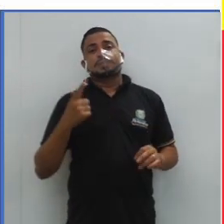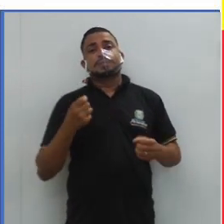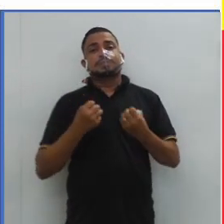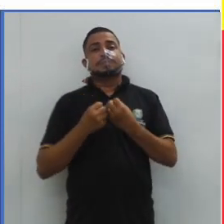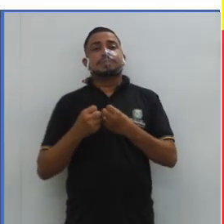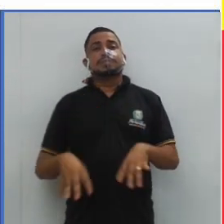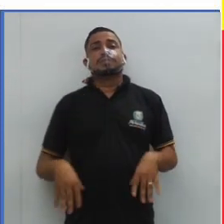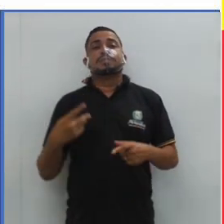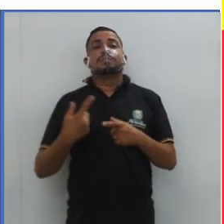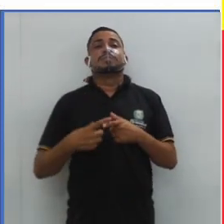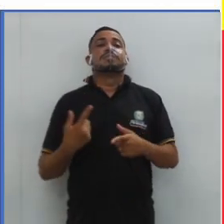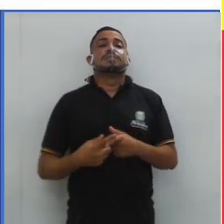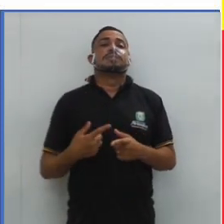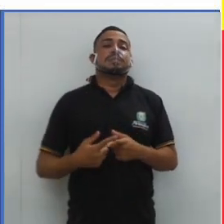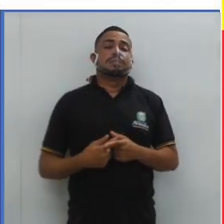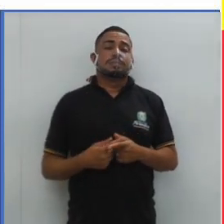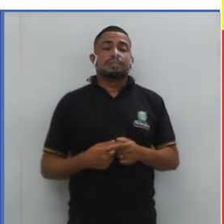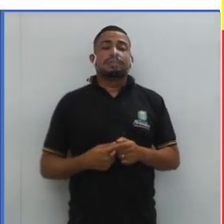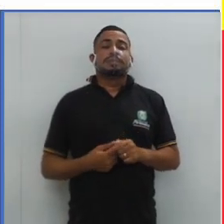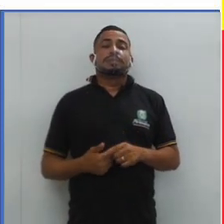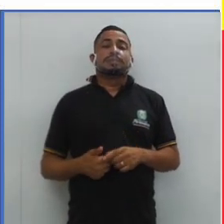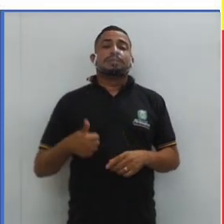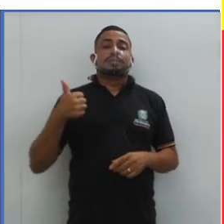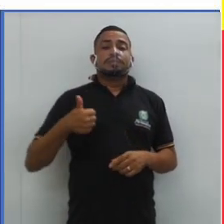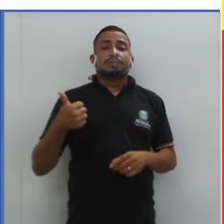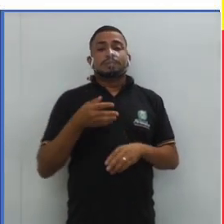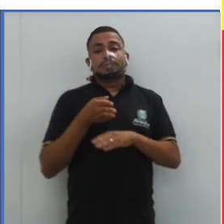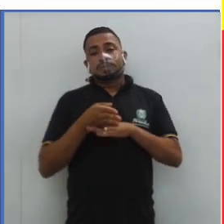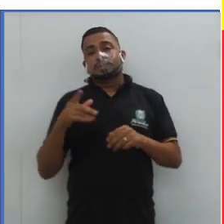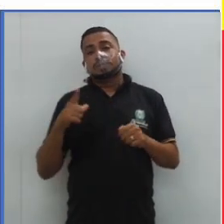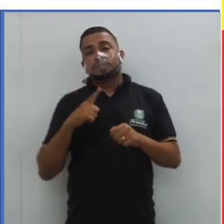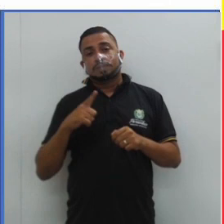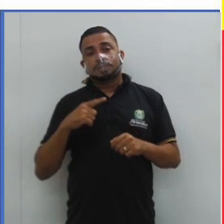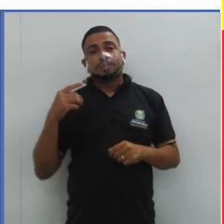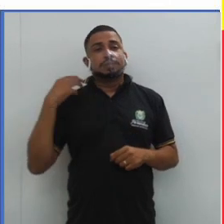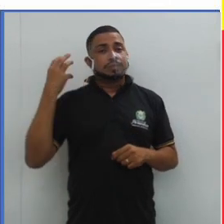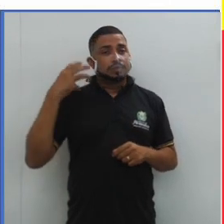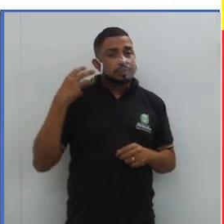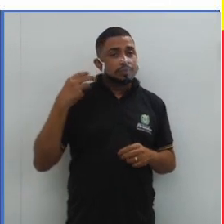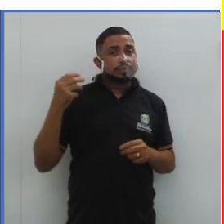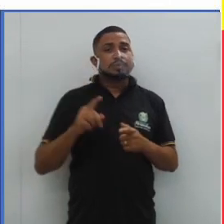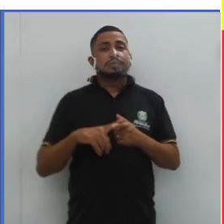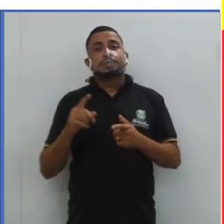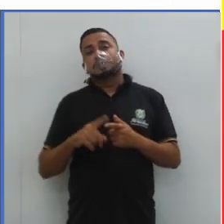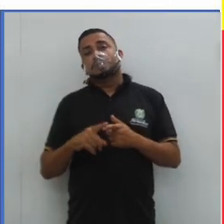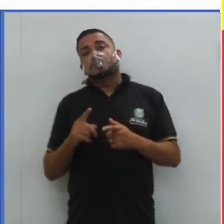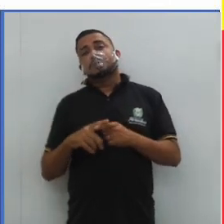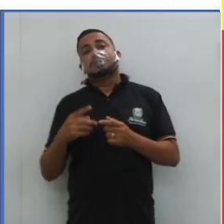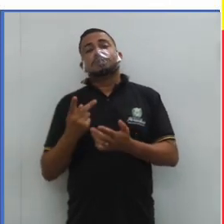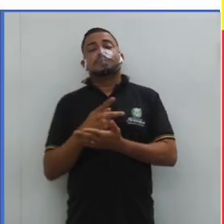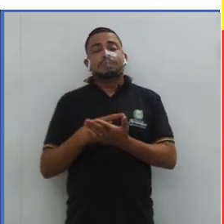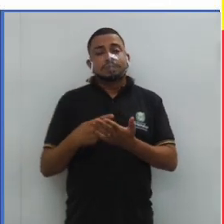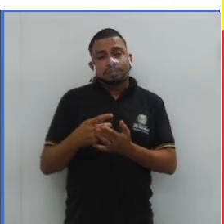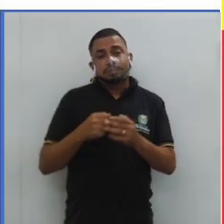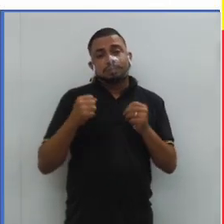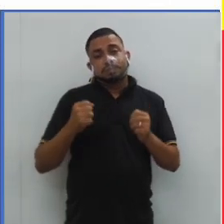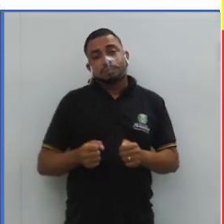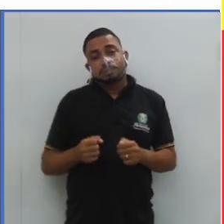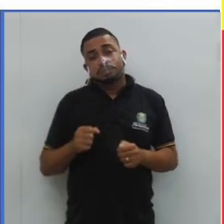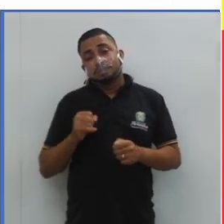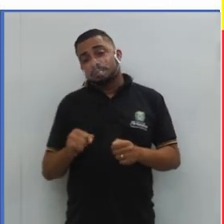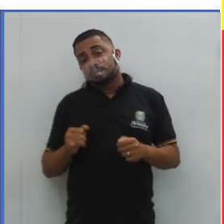a não ter prejuízo, porque as primeiras câmeras que produziam o som e a imagem, se fosse